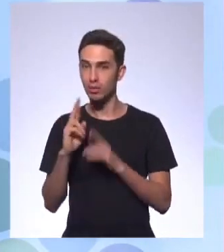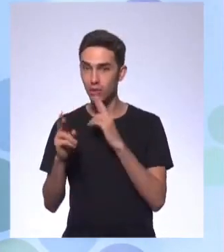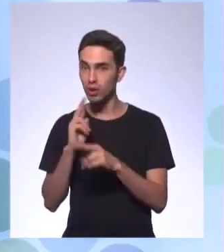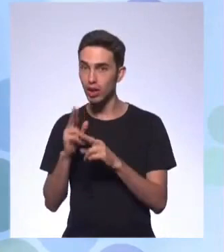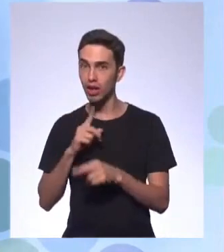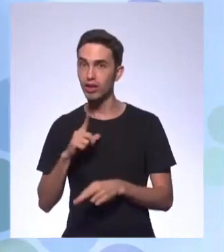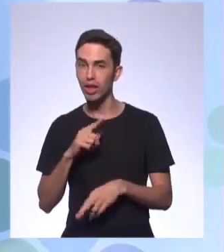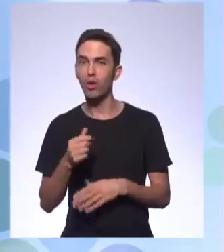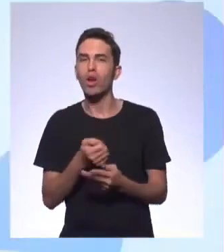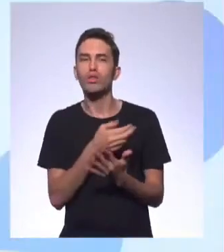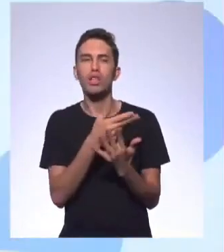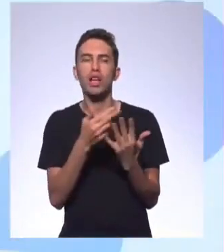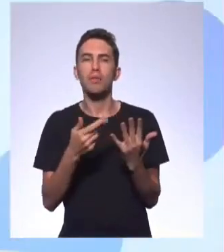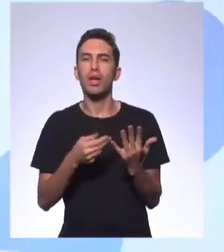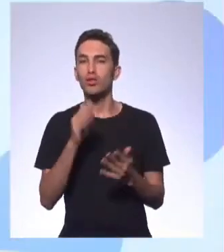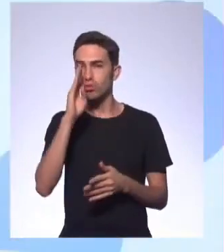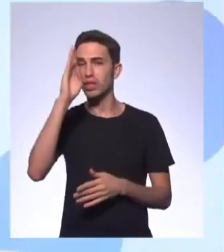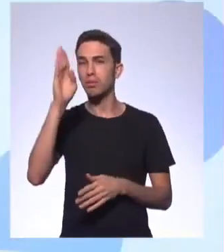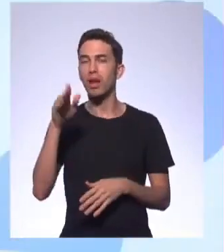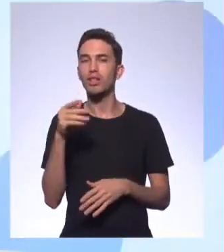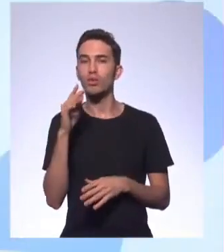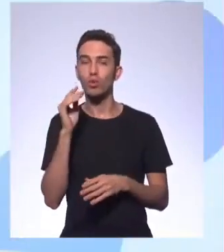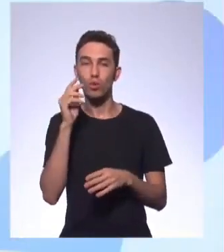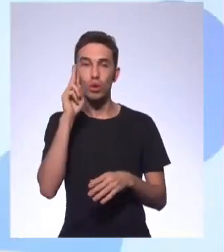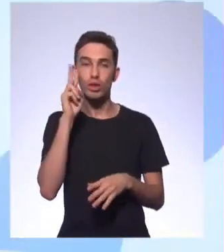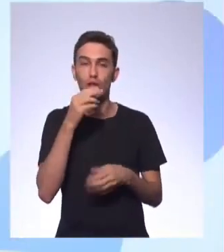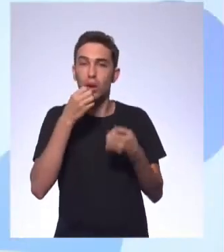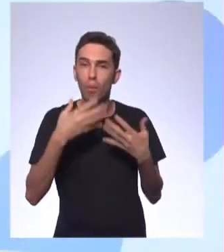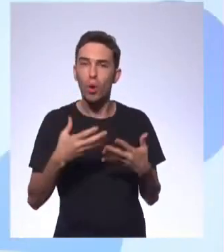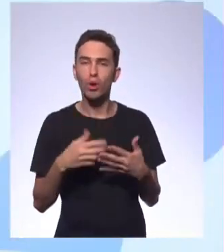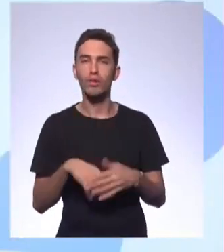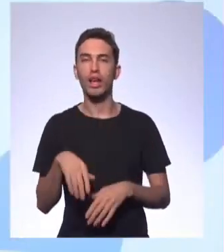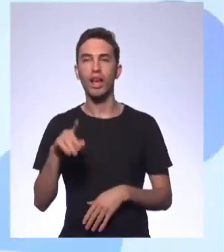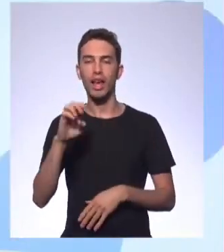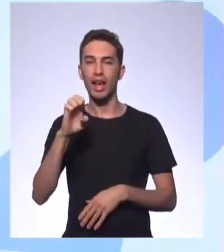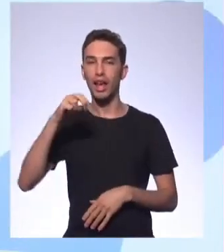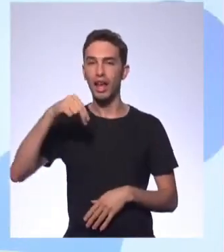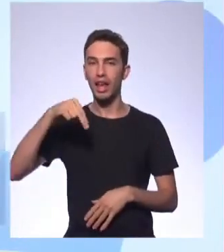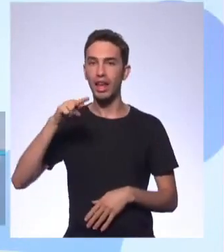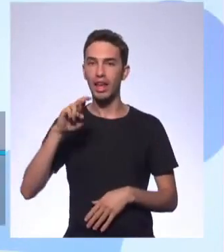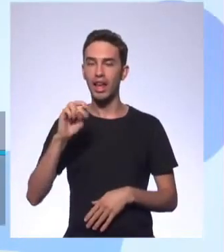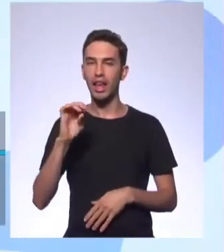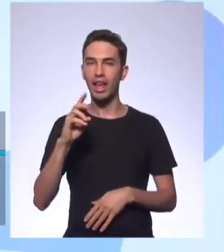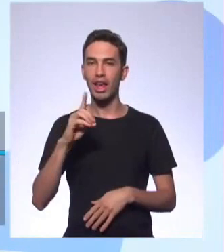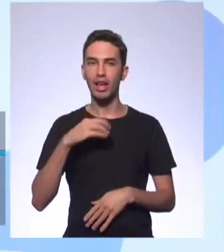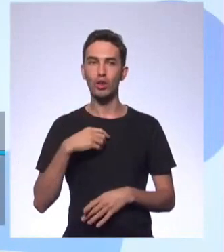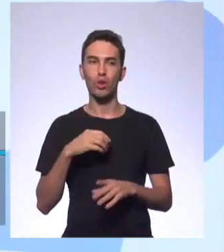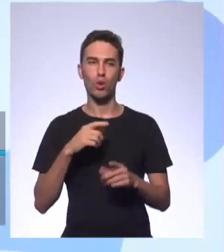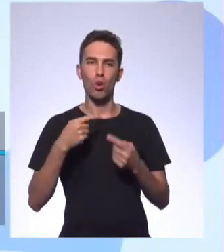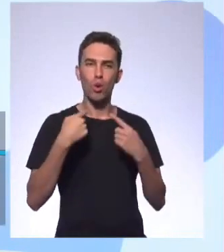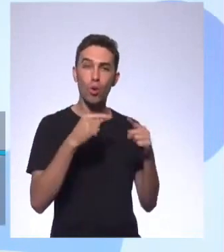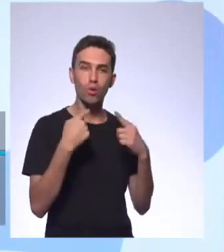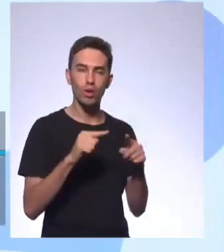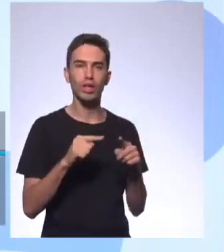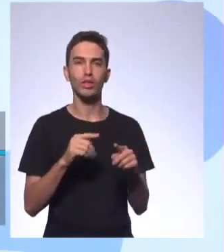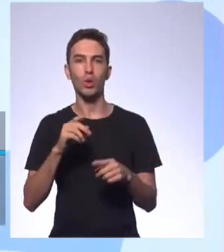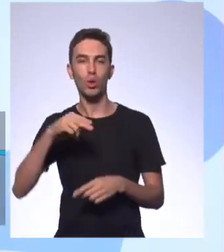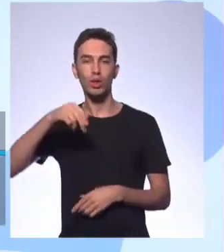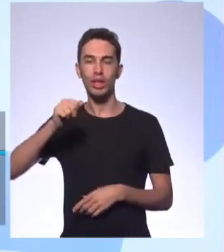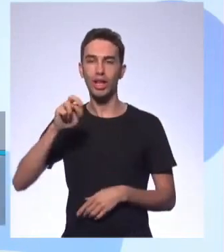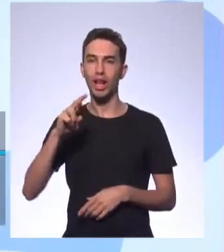bem contada? Olha, tem alguns professores aqui falando sobre enredo, conflito, narrador,